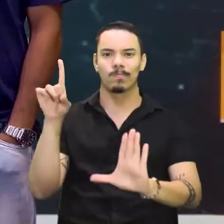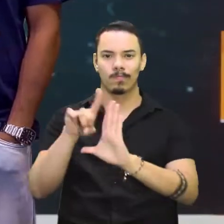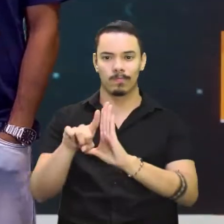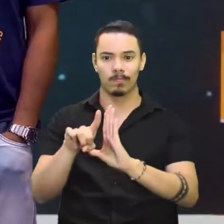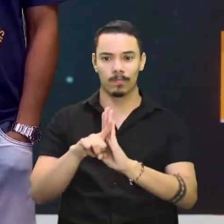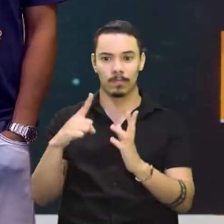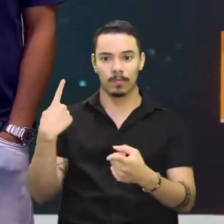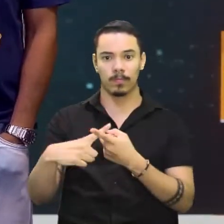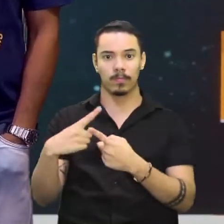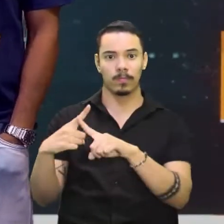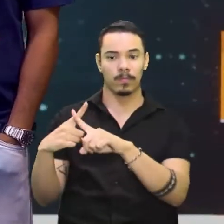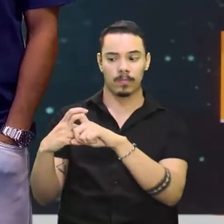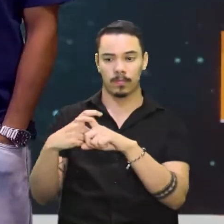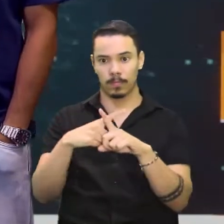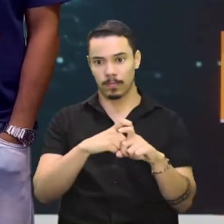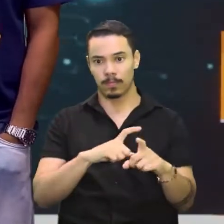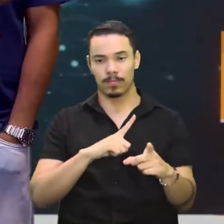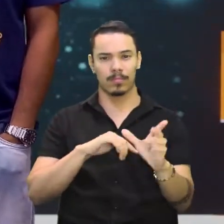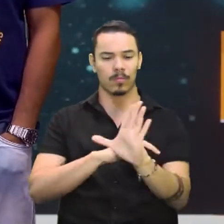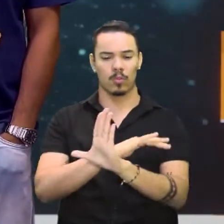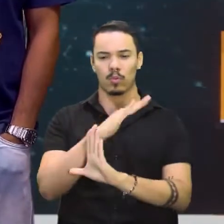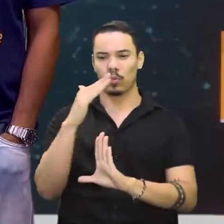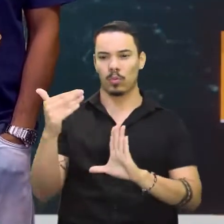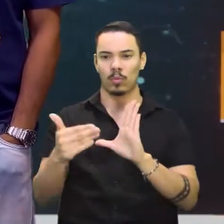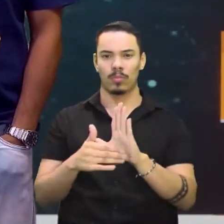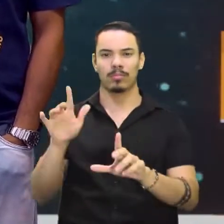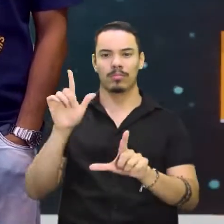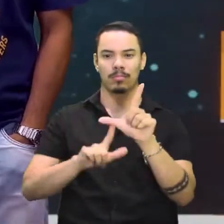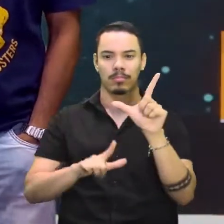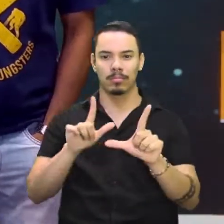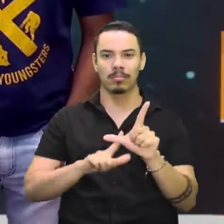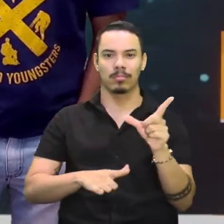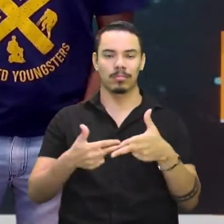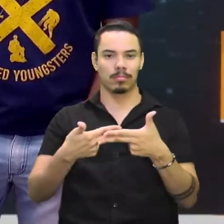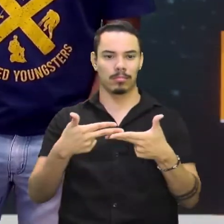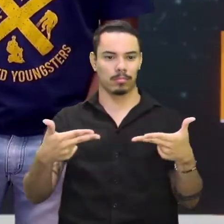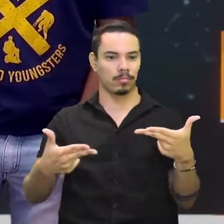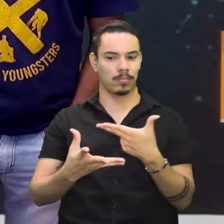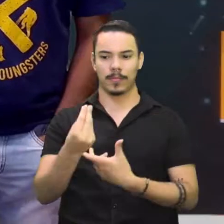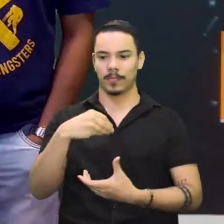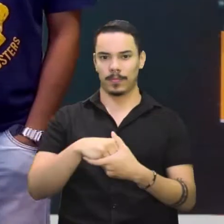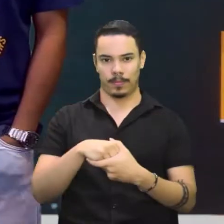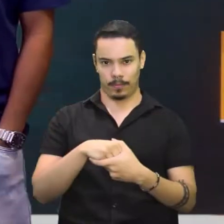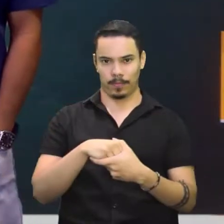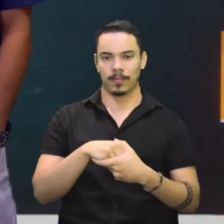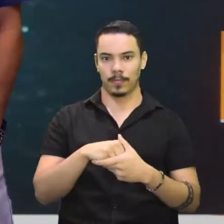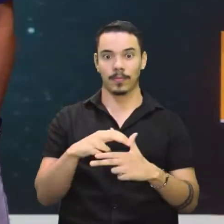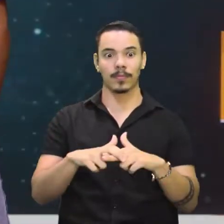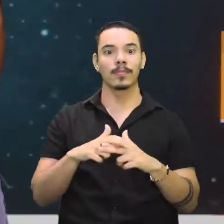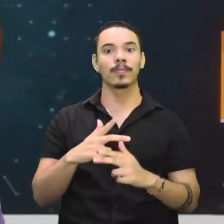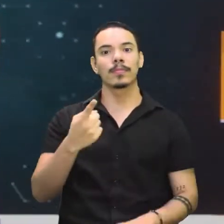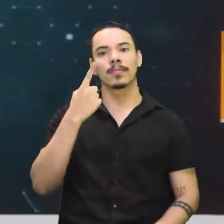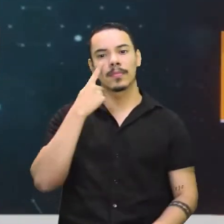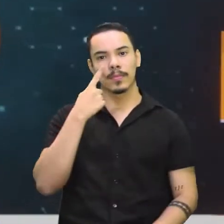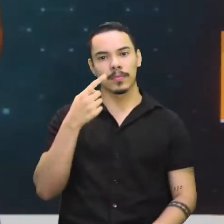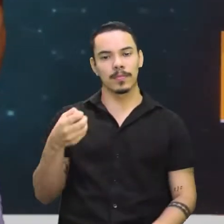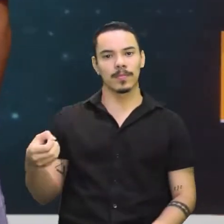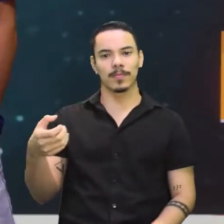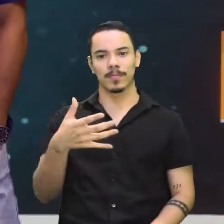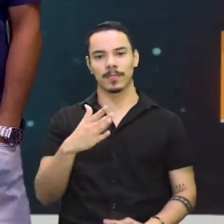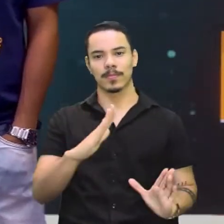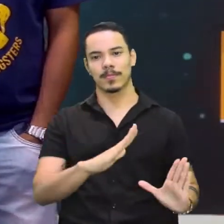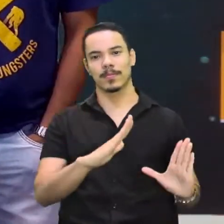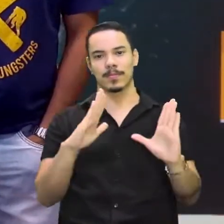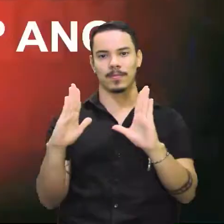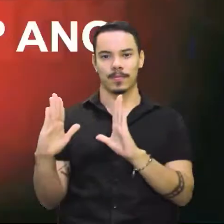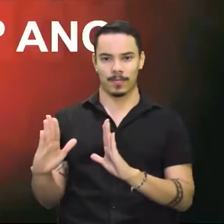ele engloba tudo que tem letra, é polinômio. Tá né? dentro da álgebra, né? Então vamos lá, hora de um novo episódio da